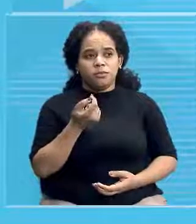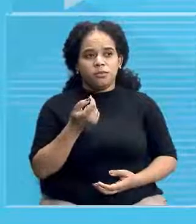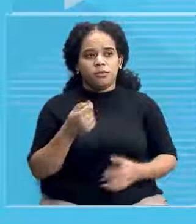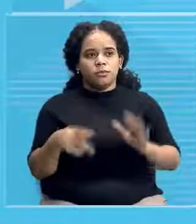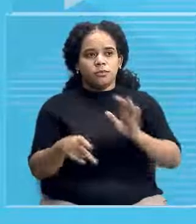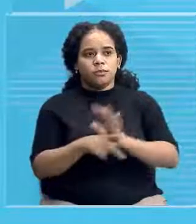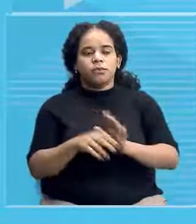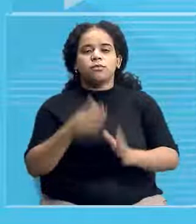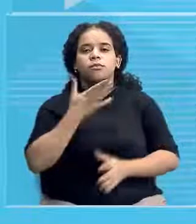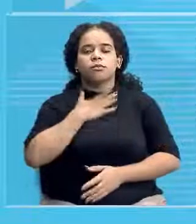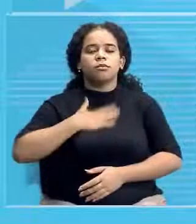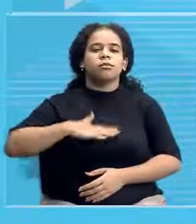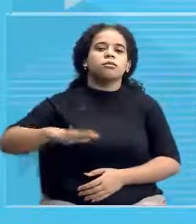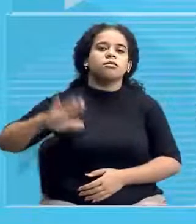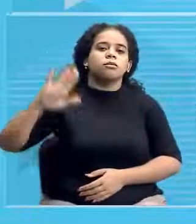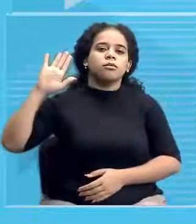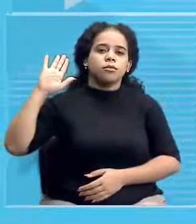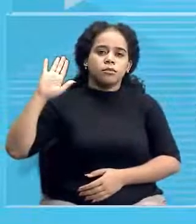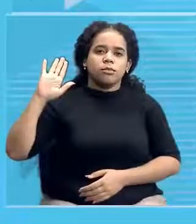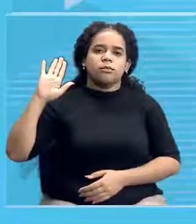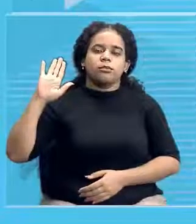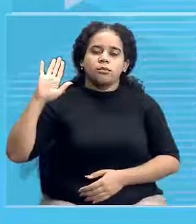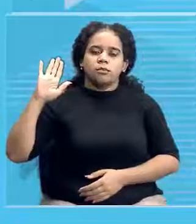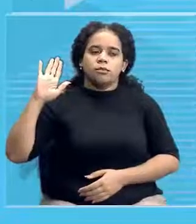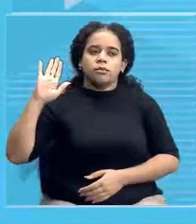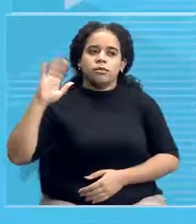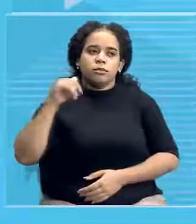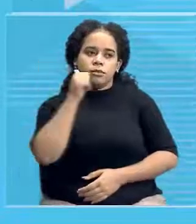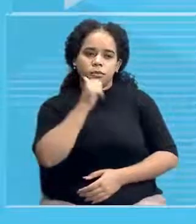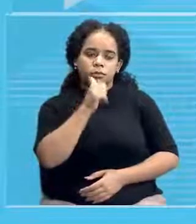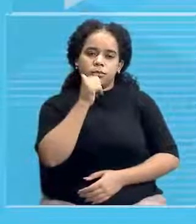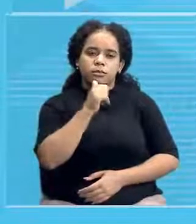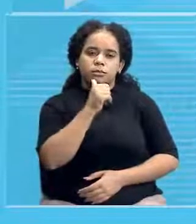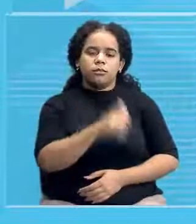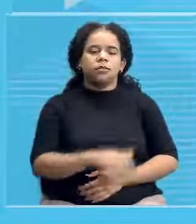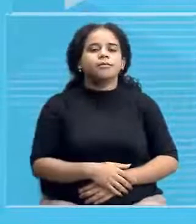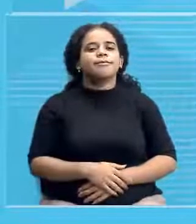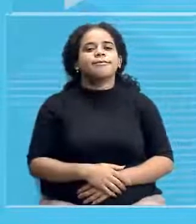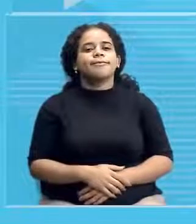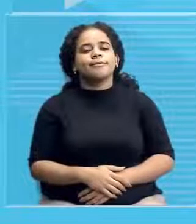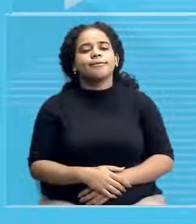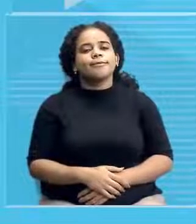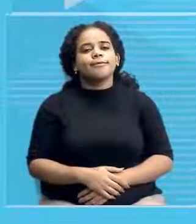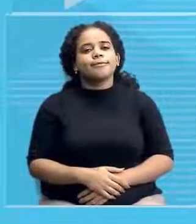das candidaturas para mulher.